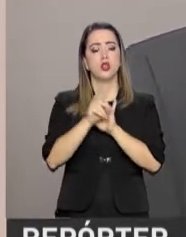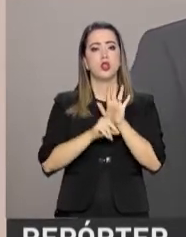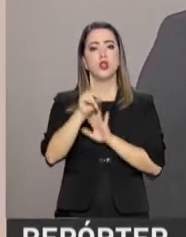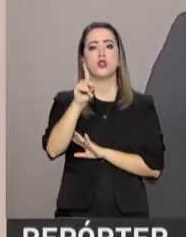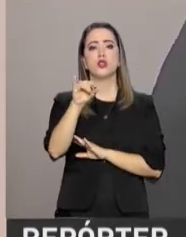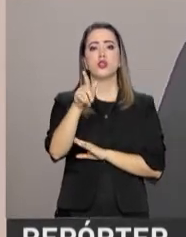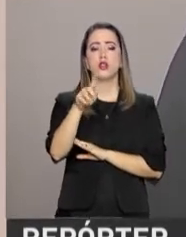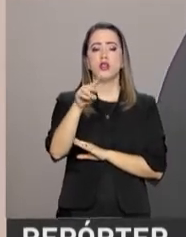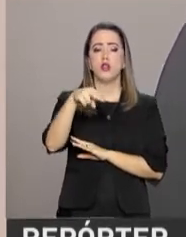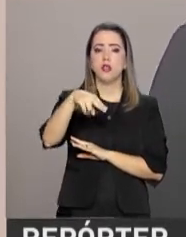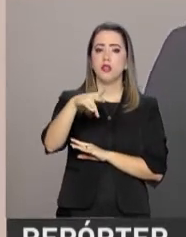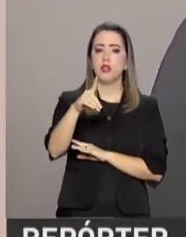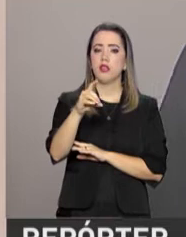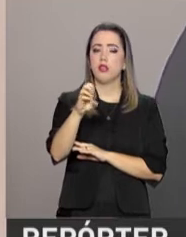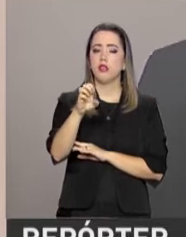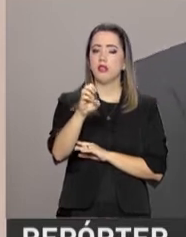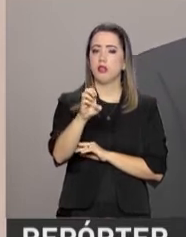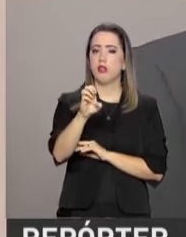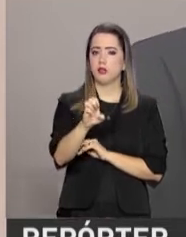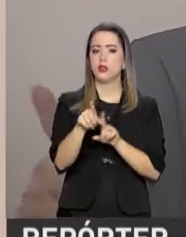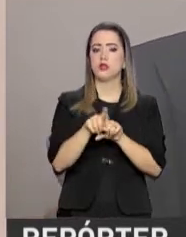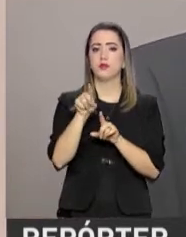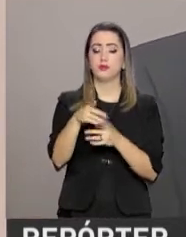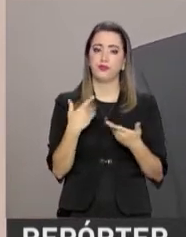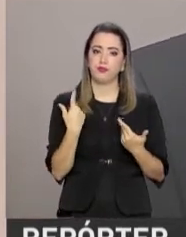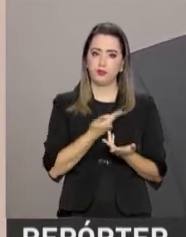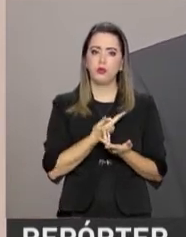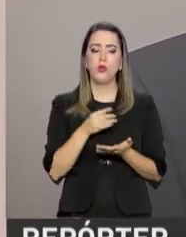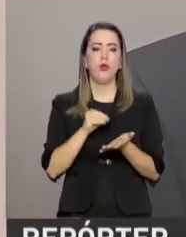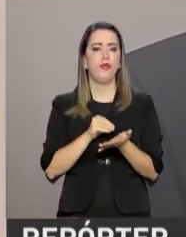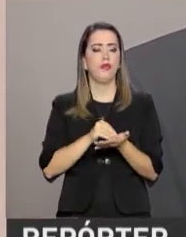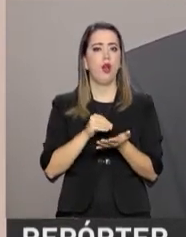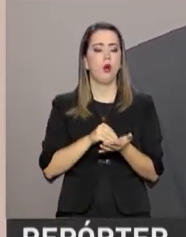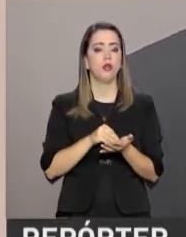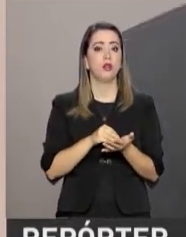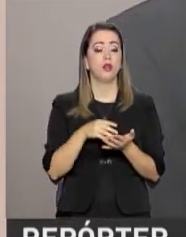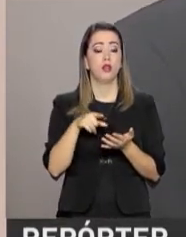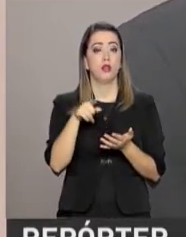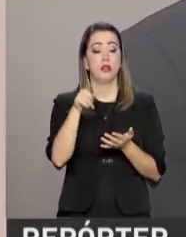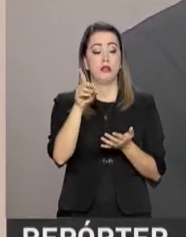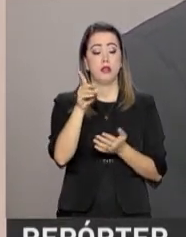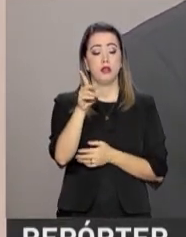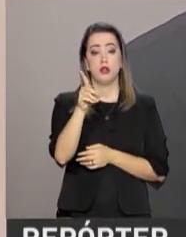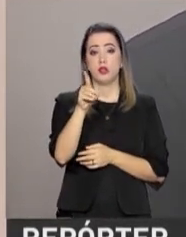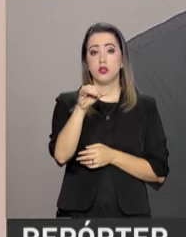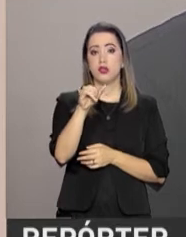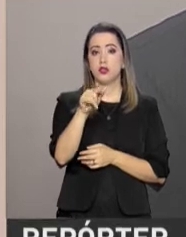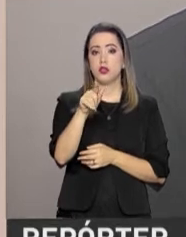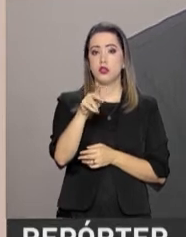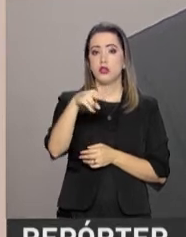mano as coisas a indignação é falta de emprego nós estamos combatendo o desemprego será serão deslocamentos muito